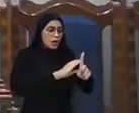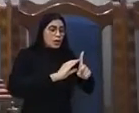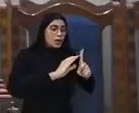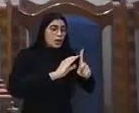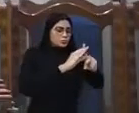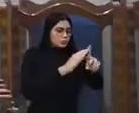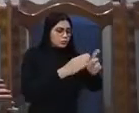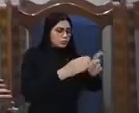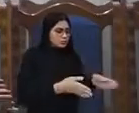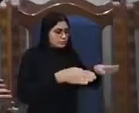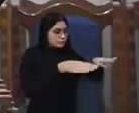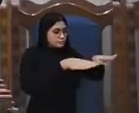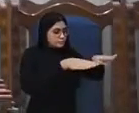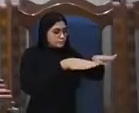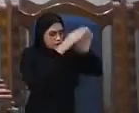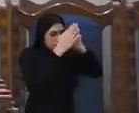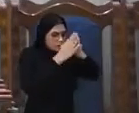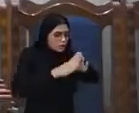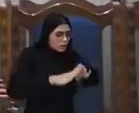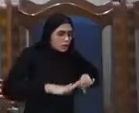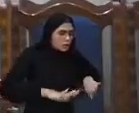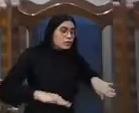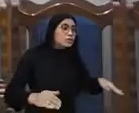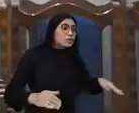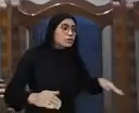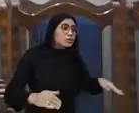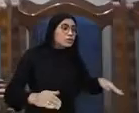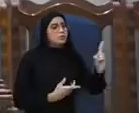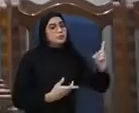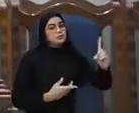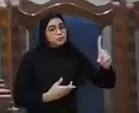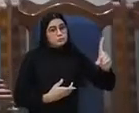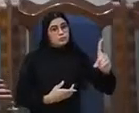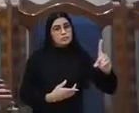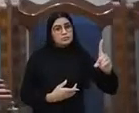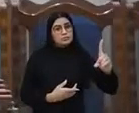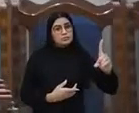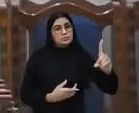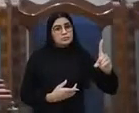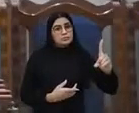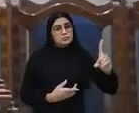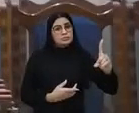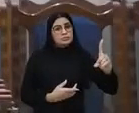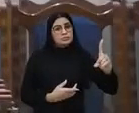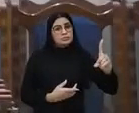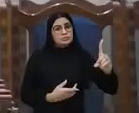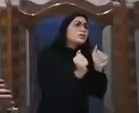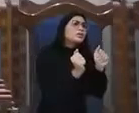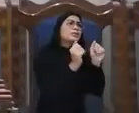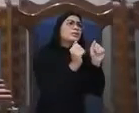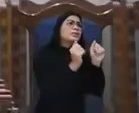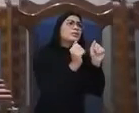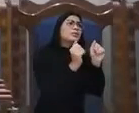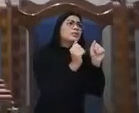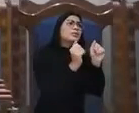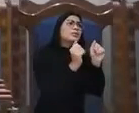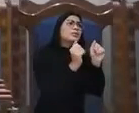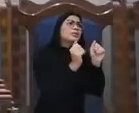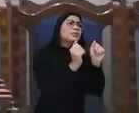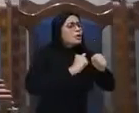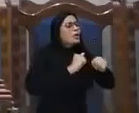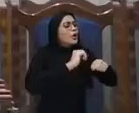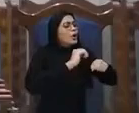marcava um dia para fazer um altar ao seu Deus e cultuar. E assim eles pediam que o seu Deus